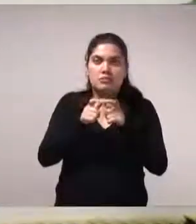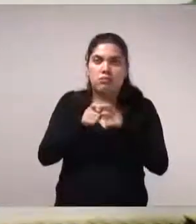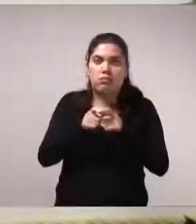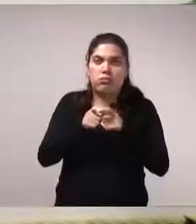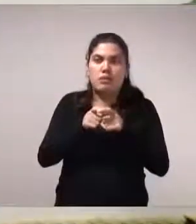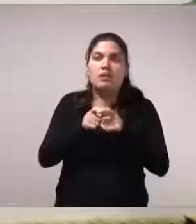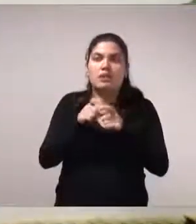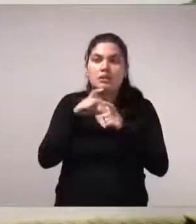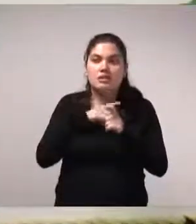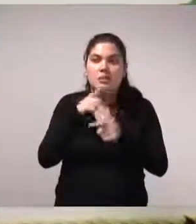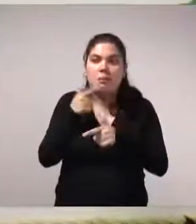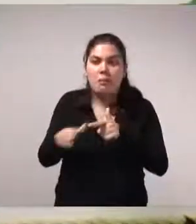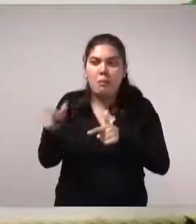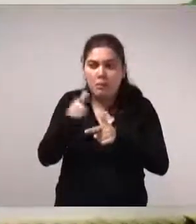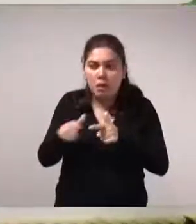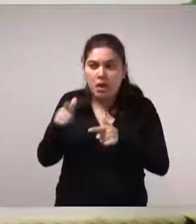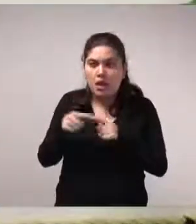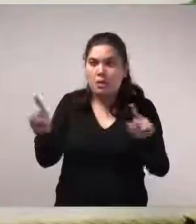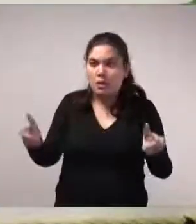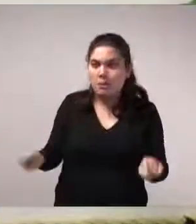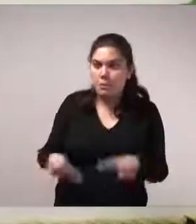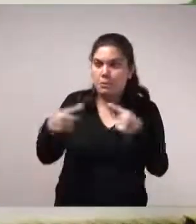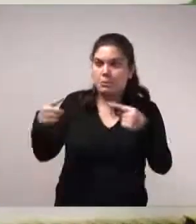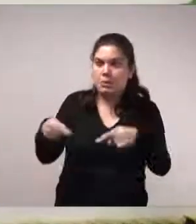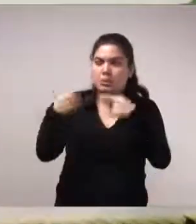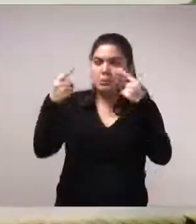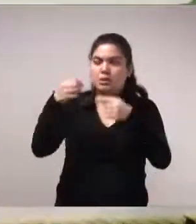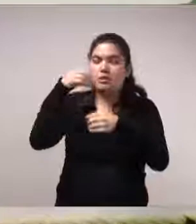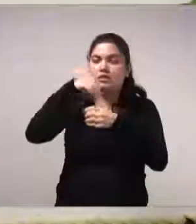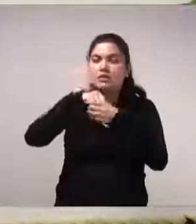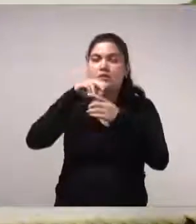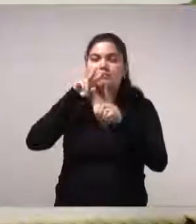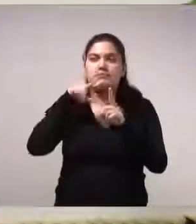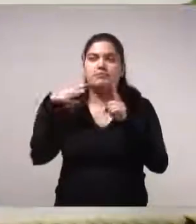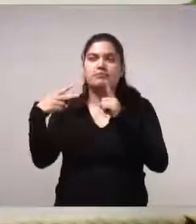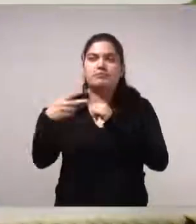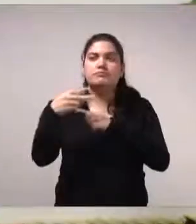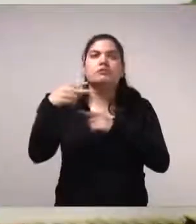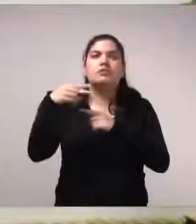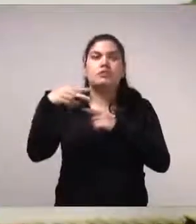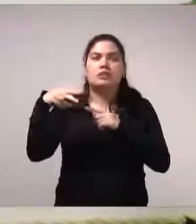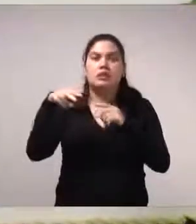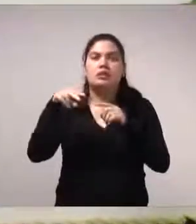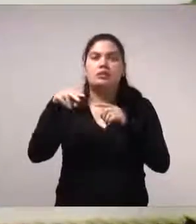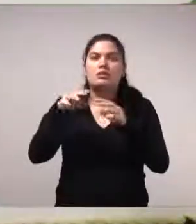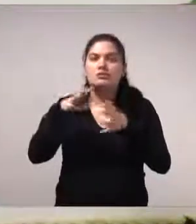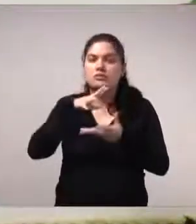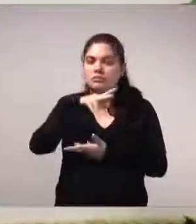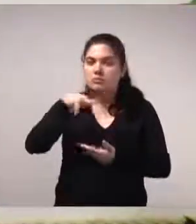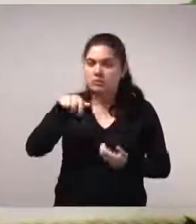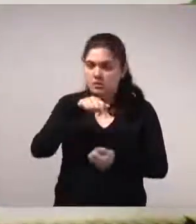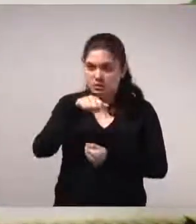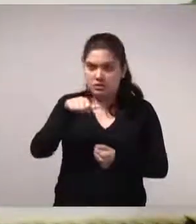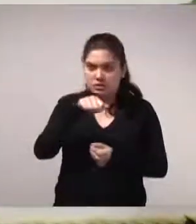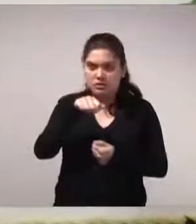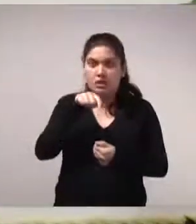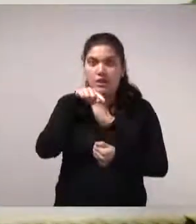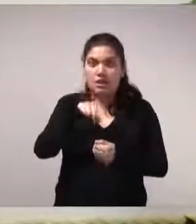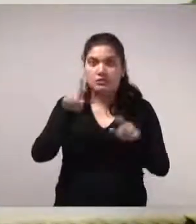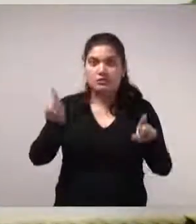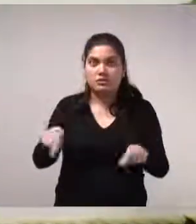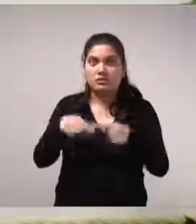grandes problemas e grandes desafios dentro dessa ótica de sustentabilidade no ambiente construído. Esse é o desafio da